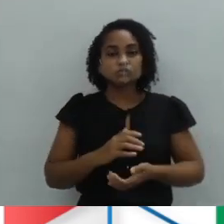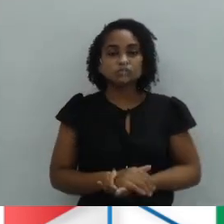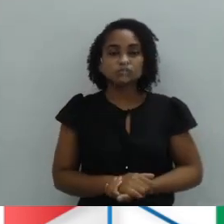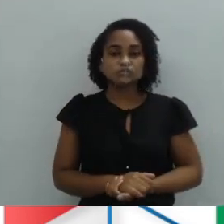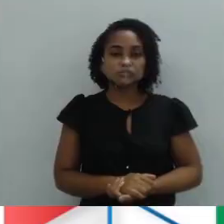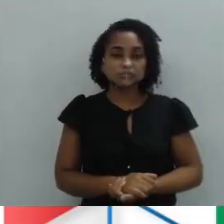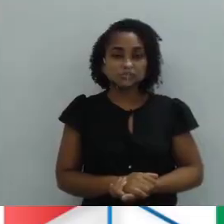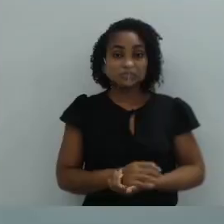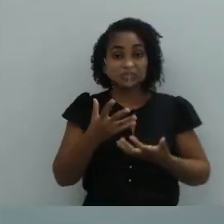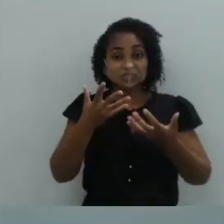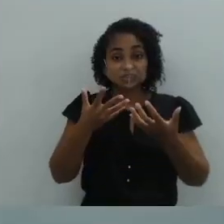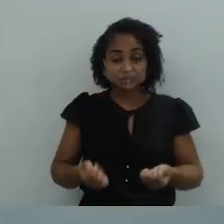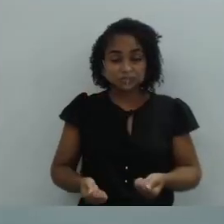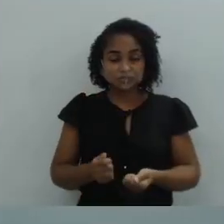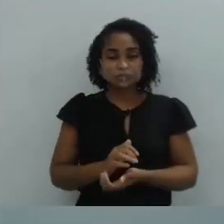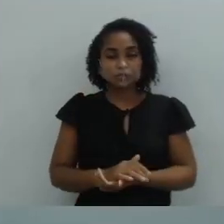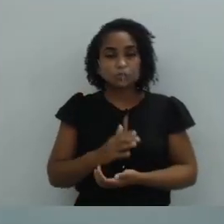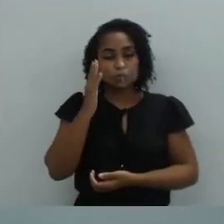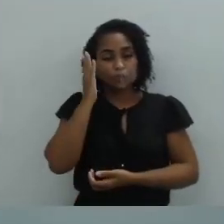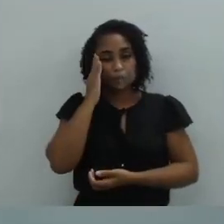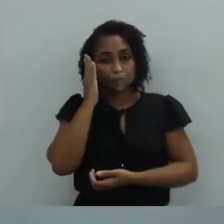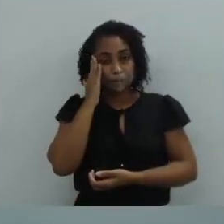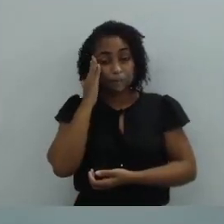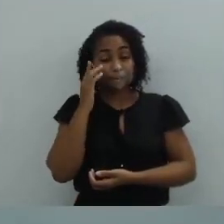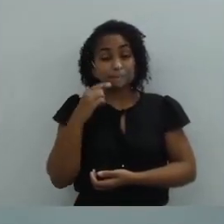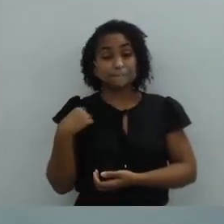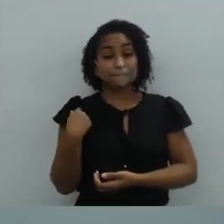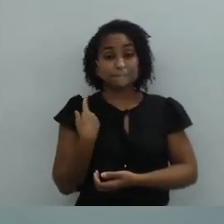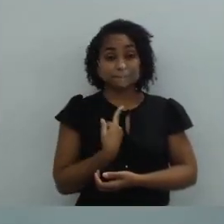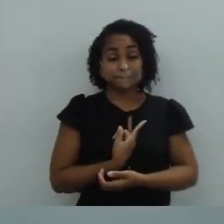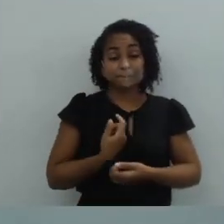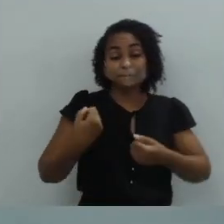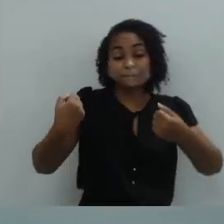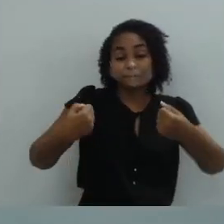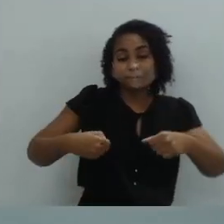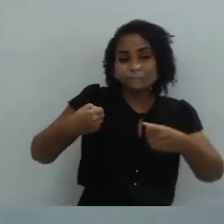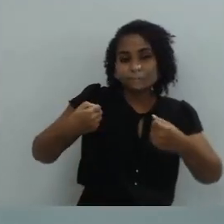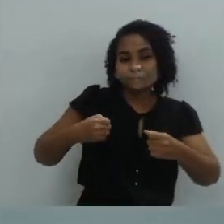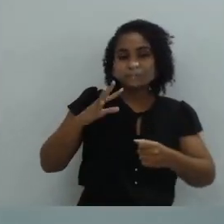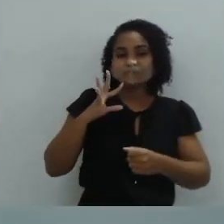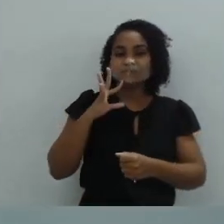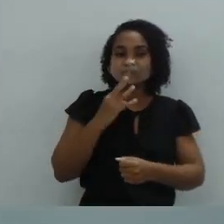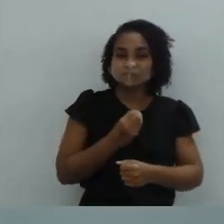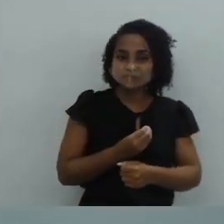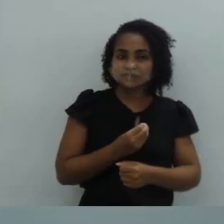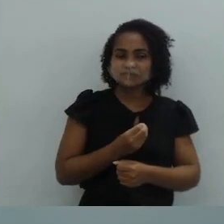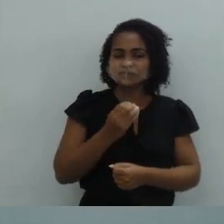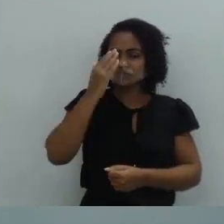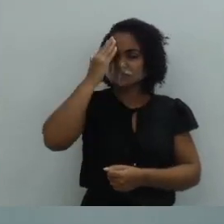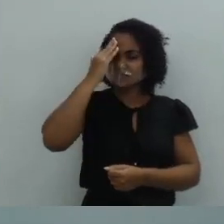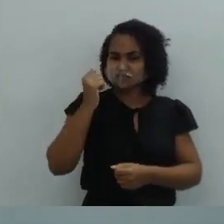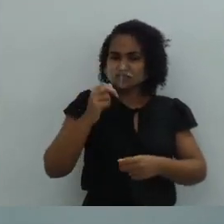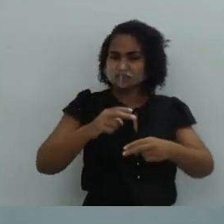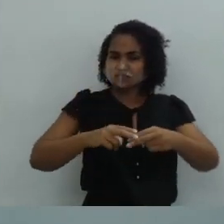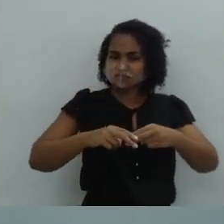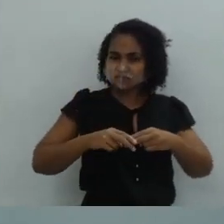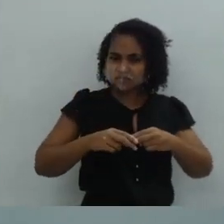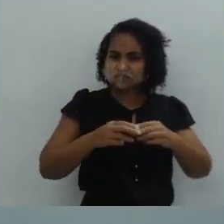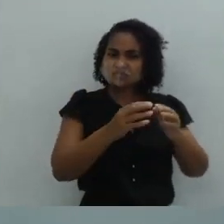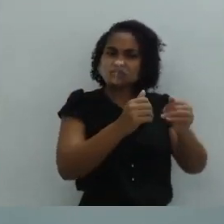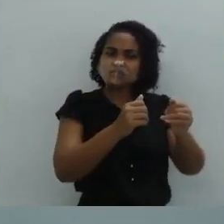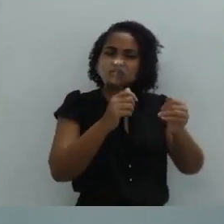vocativos. Vamos lá, gente, vamos entender. A gente precisa ter conhecimento de causa sobre aquilo que a gente